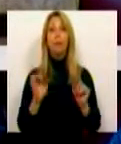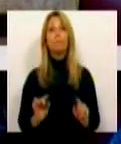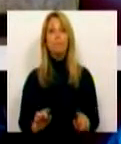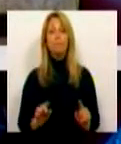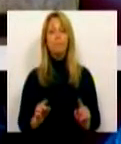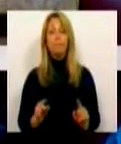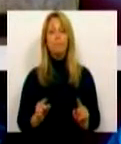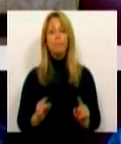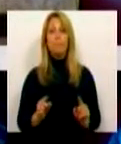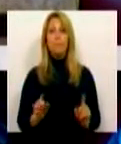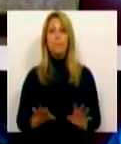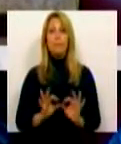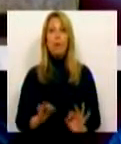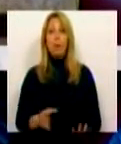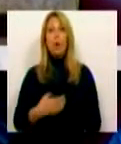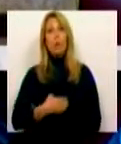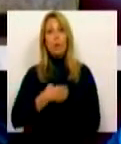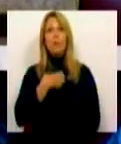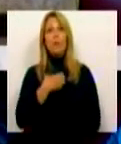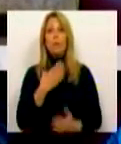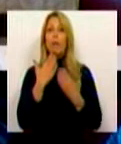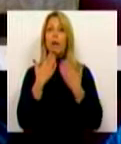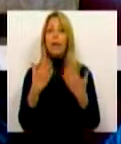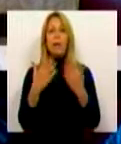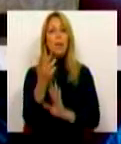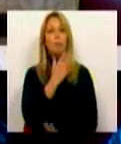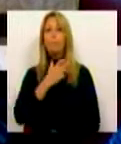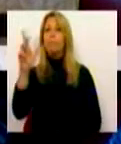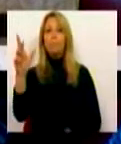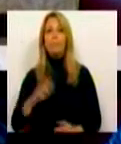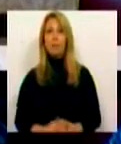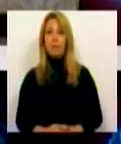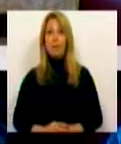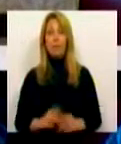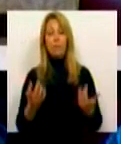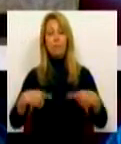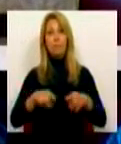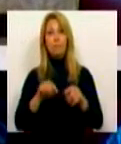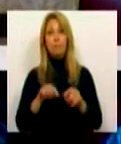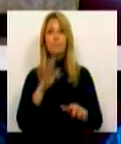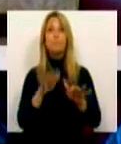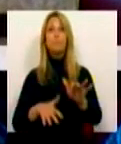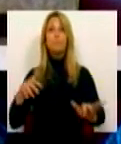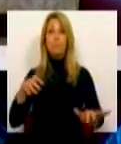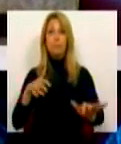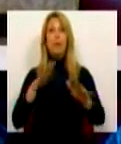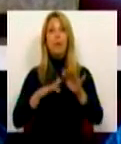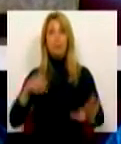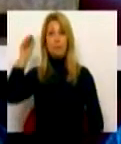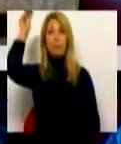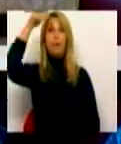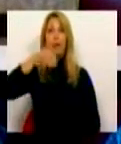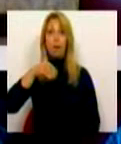acompanhado por um sentimento de gratidão eterna. Reunida em sessão plenária, a Assembleia da